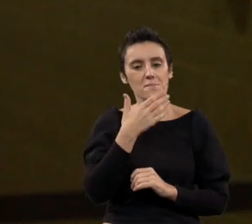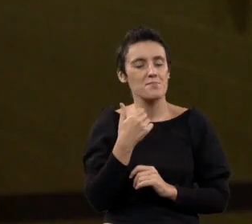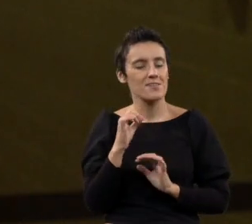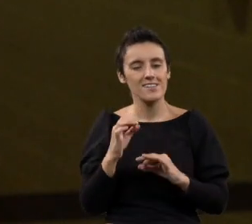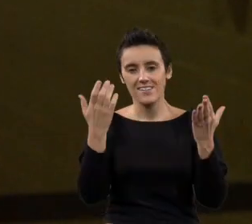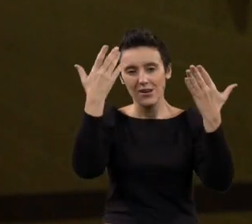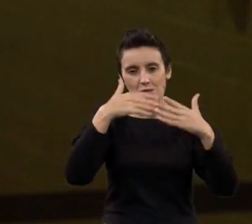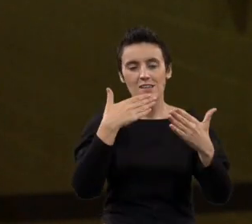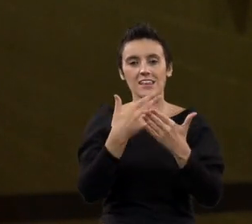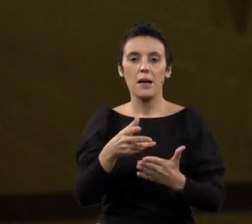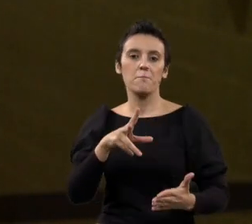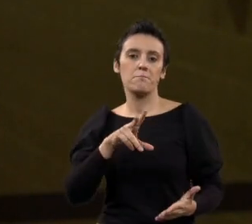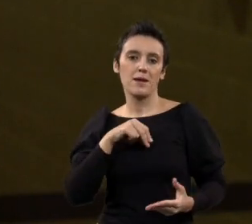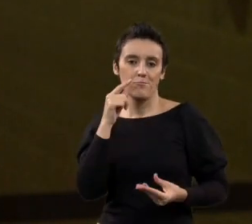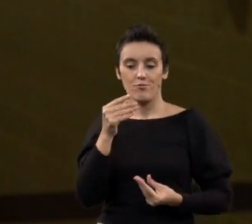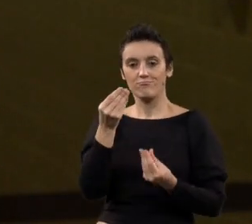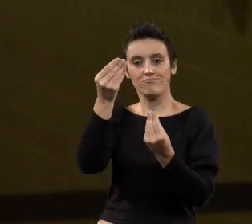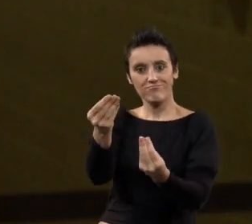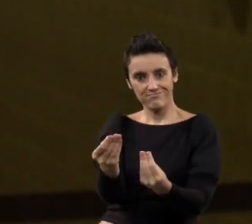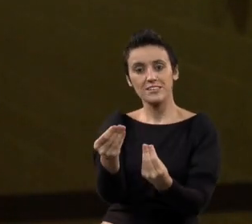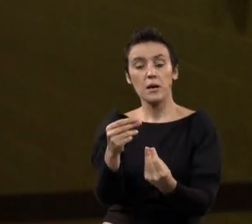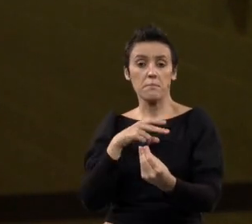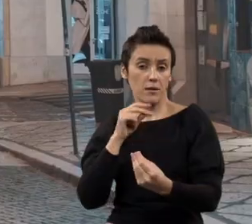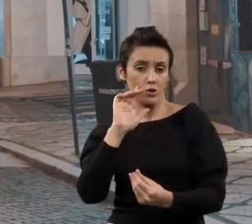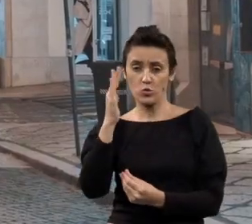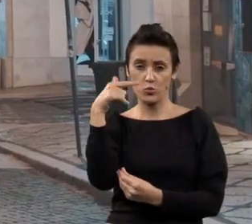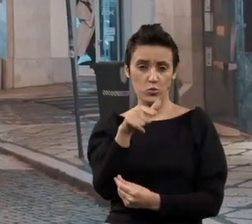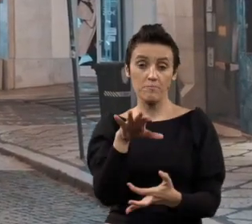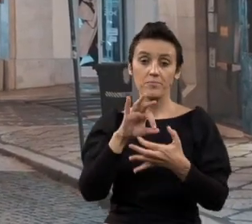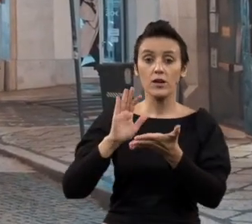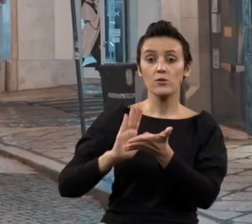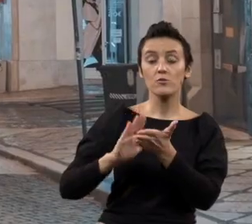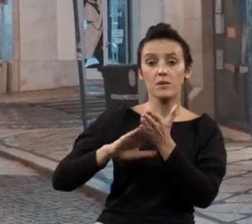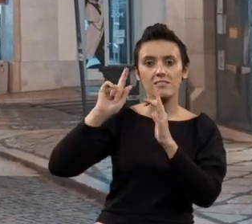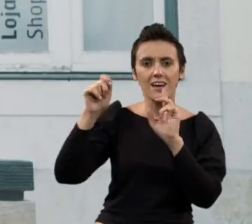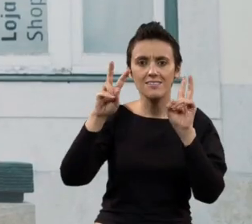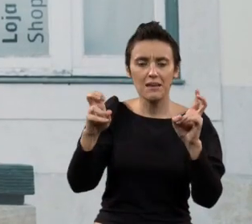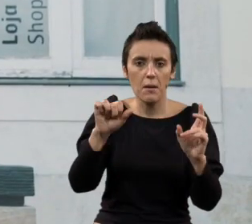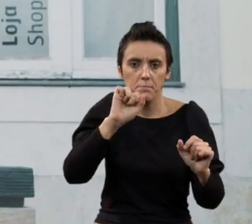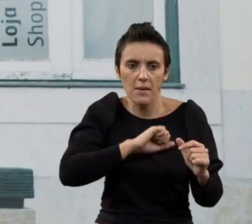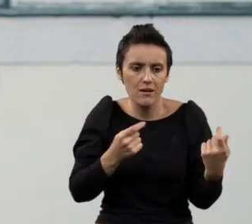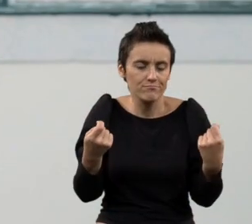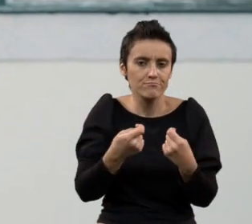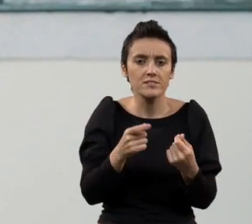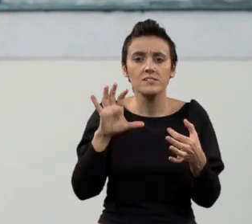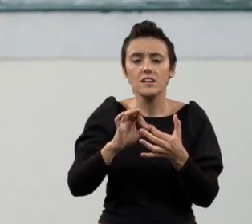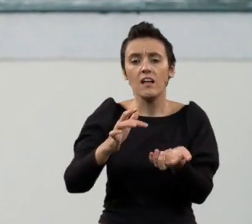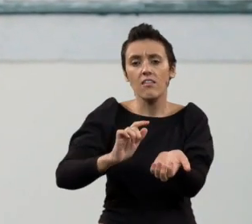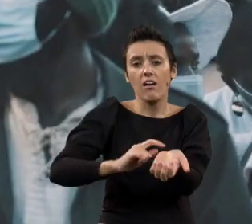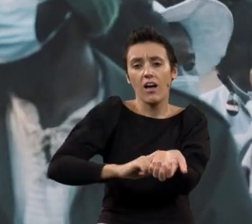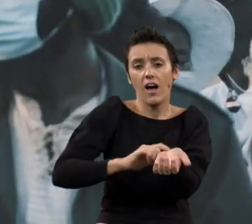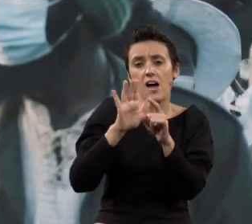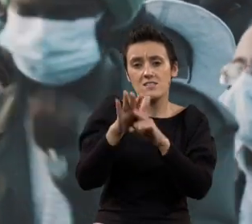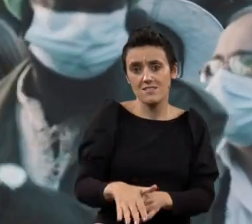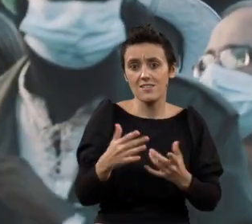premiar o grande prêmio ser um documentário que trata justamente sobre o racismo. Então, o filme